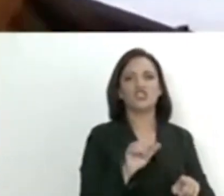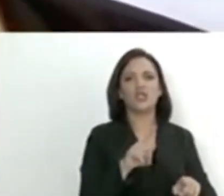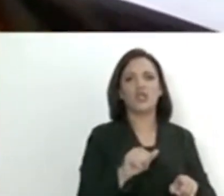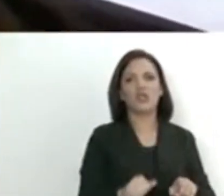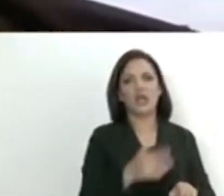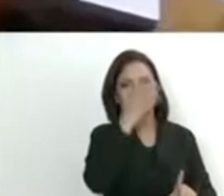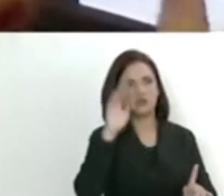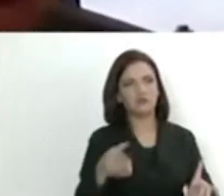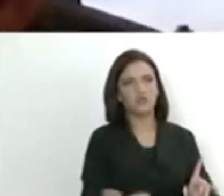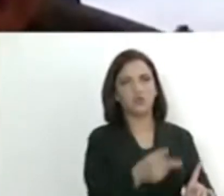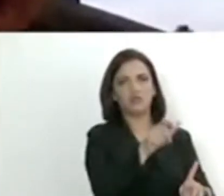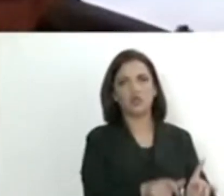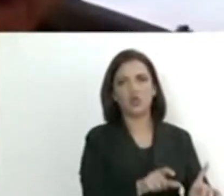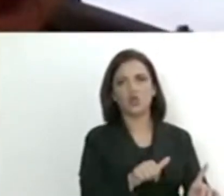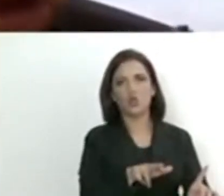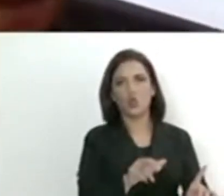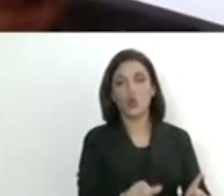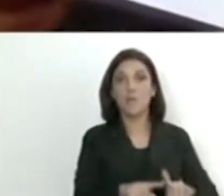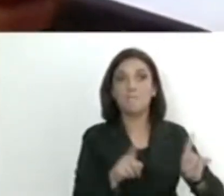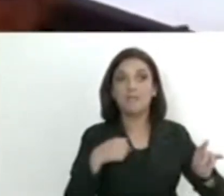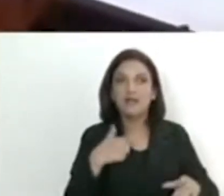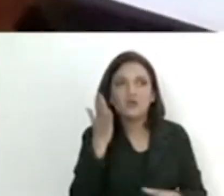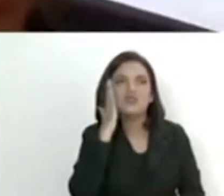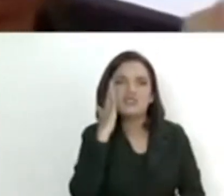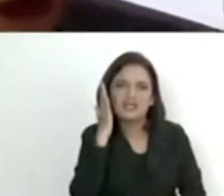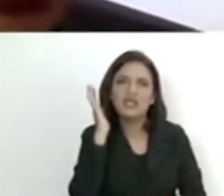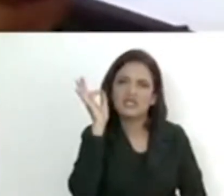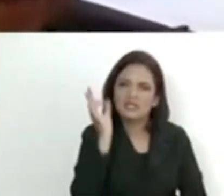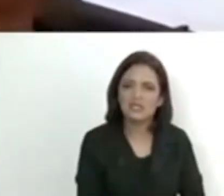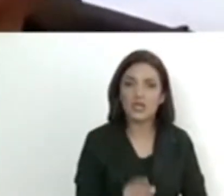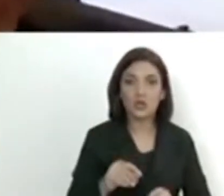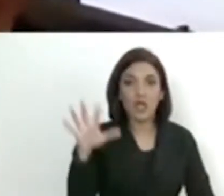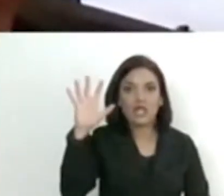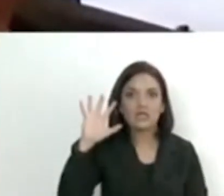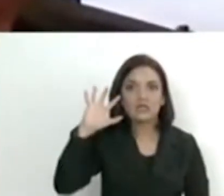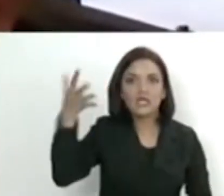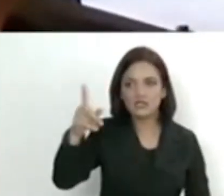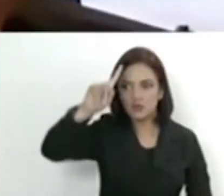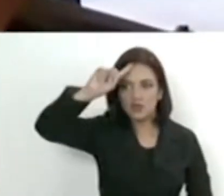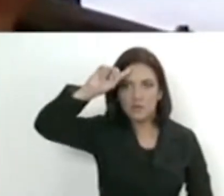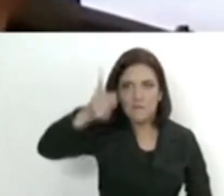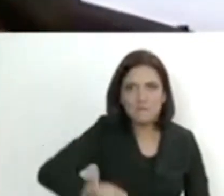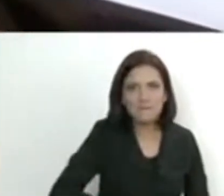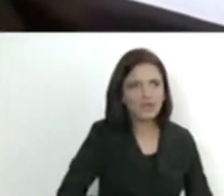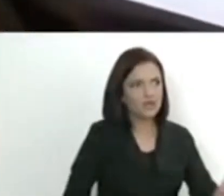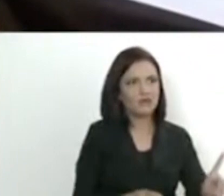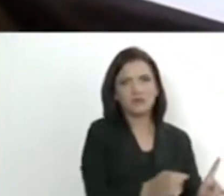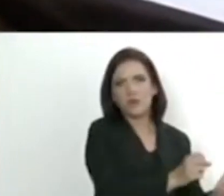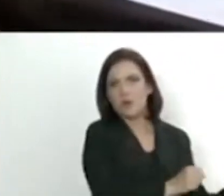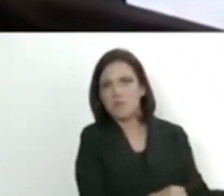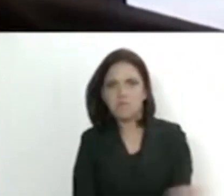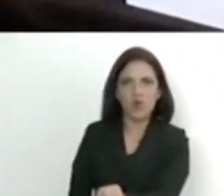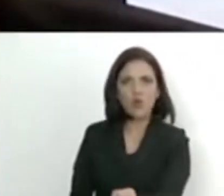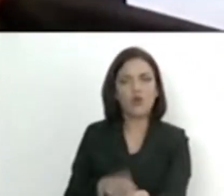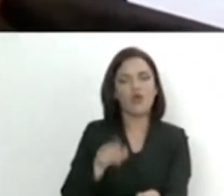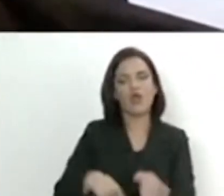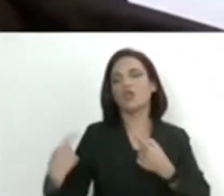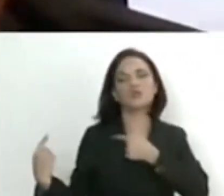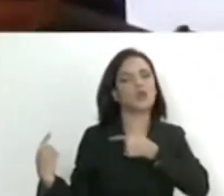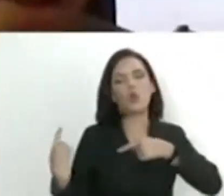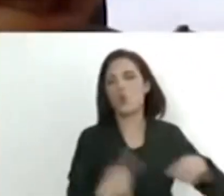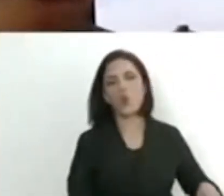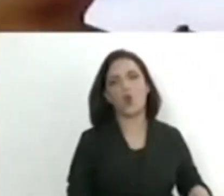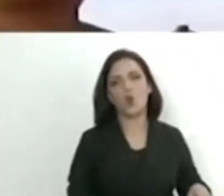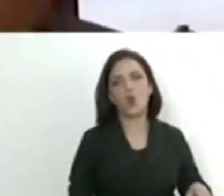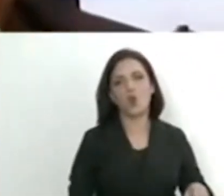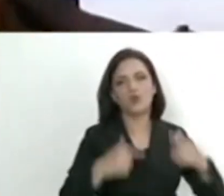para cachorra pouco irritado com voto de Cássio Nunes por dia que assim não chegou a falar dessa história dos hackers e Uma